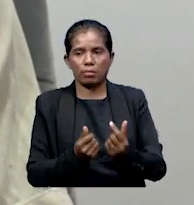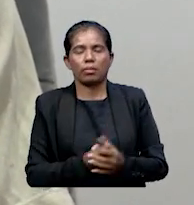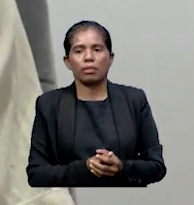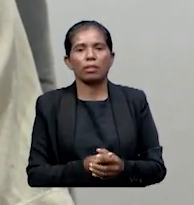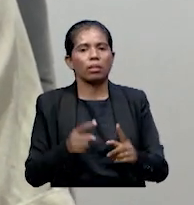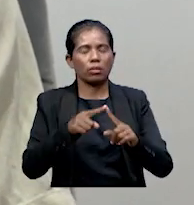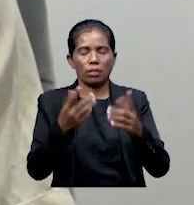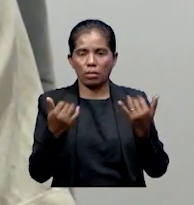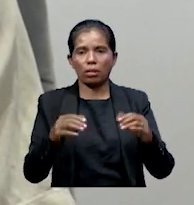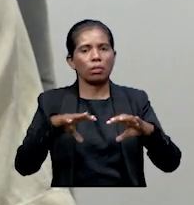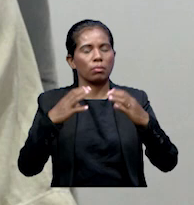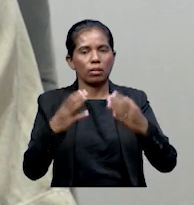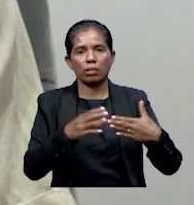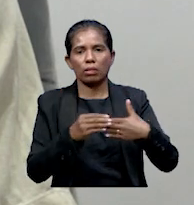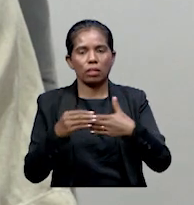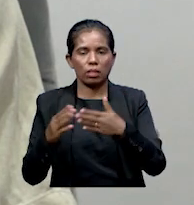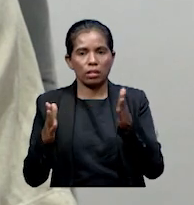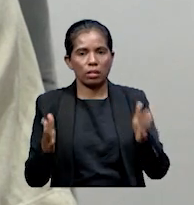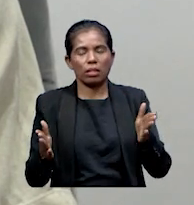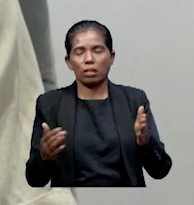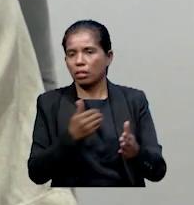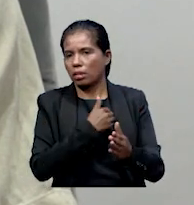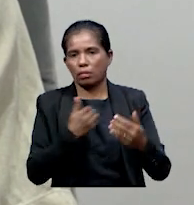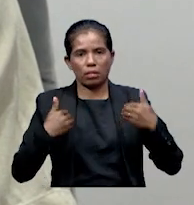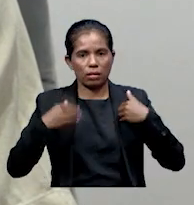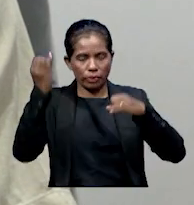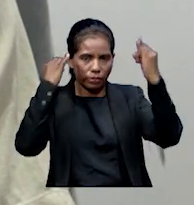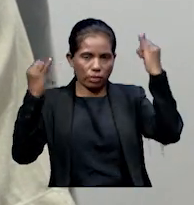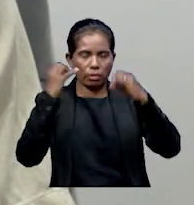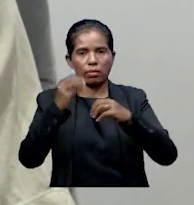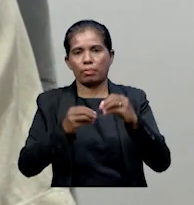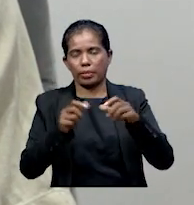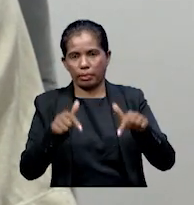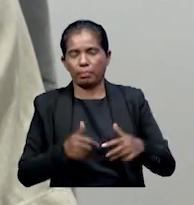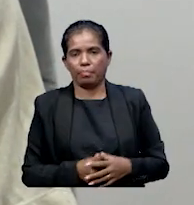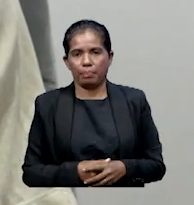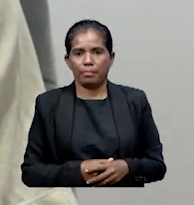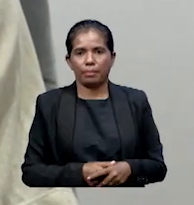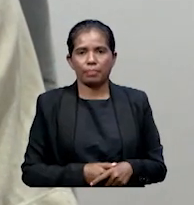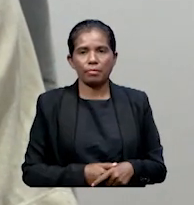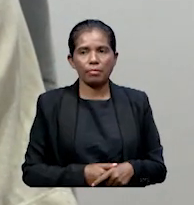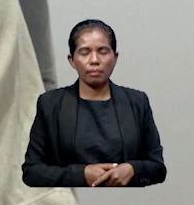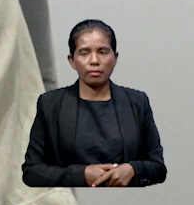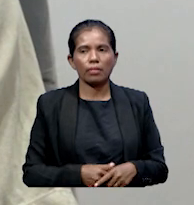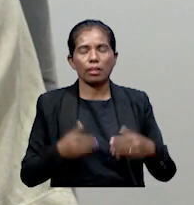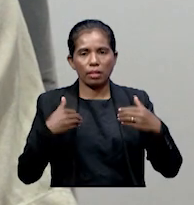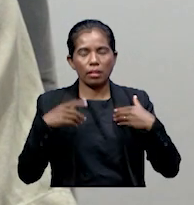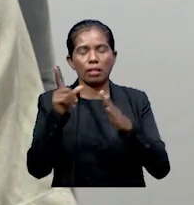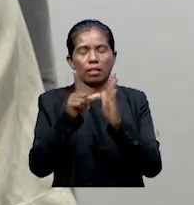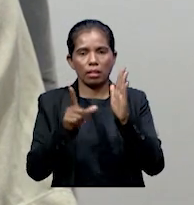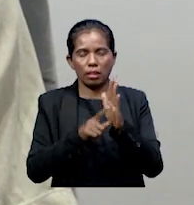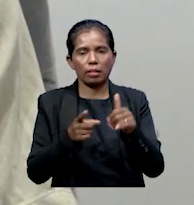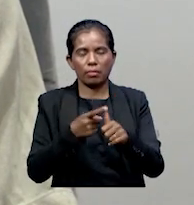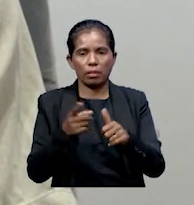agora, a comissão organizadora se dá informação para uma conabene. Tanto, o regimento, de Hankata, é o primeiro dia,